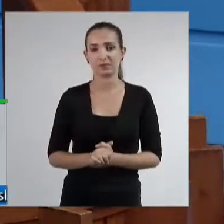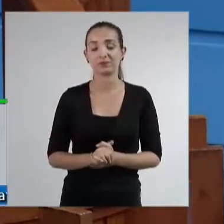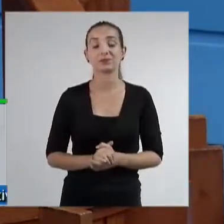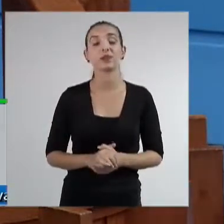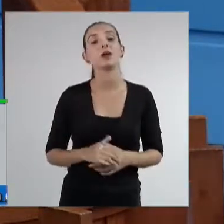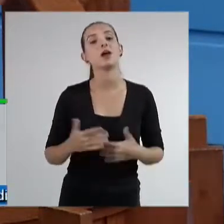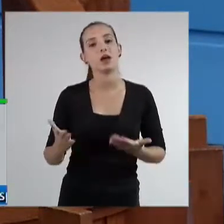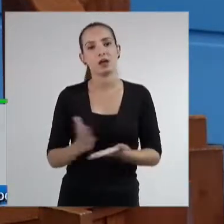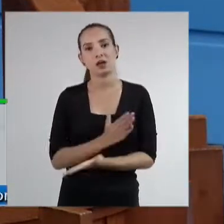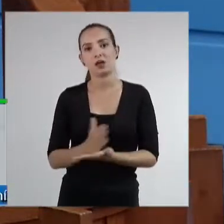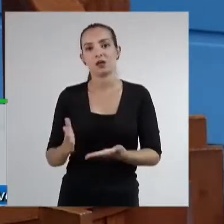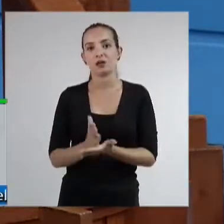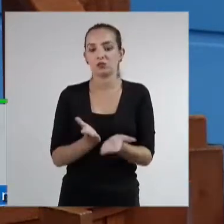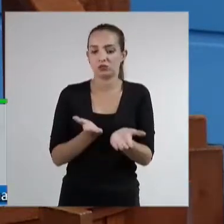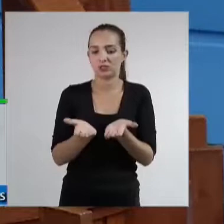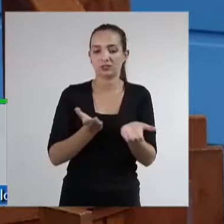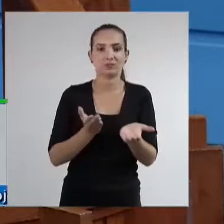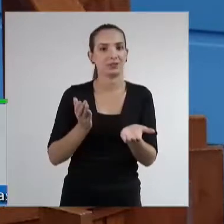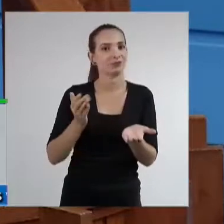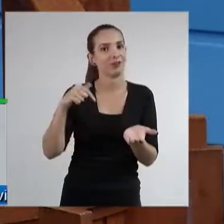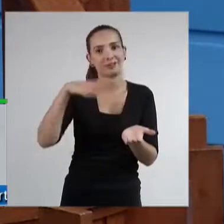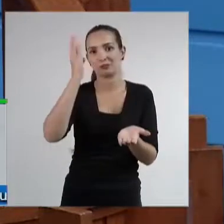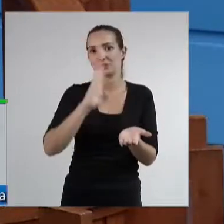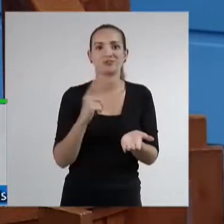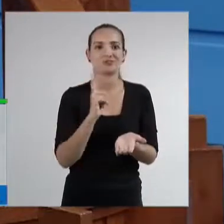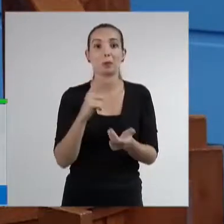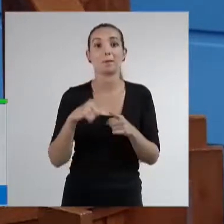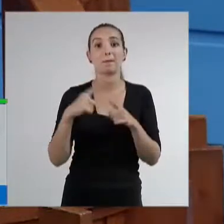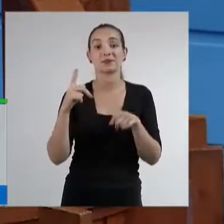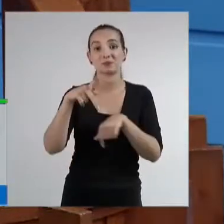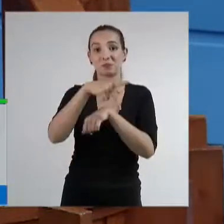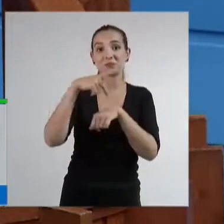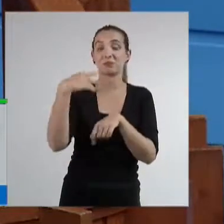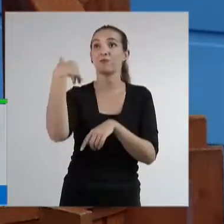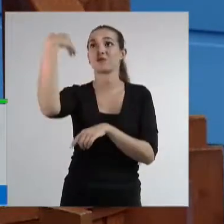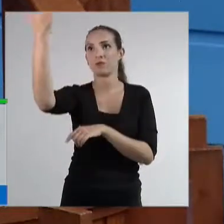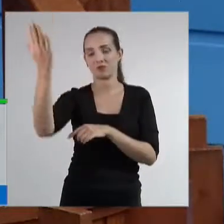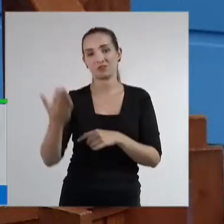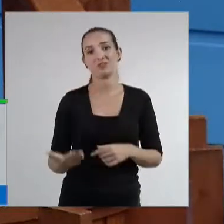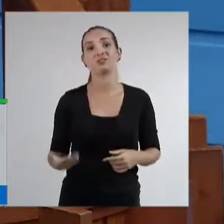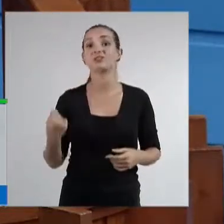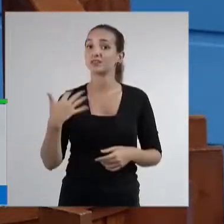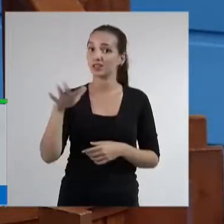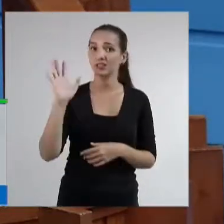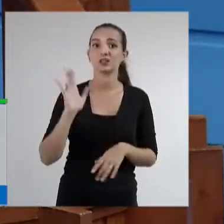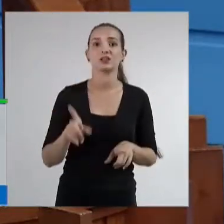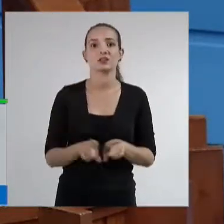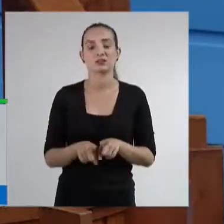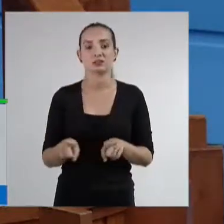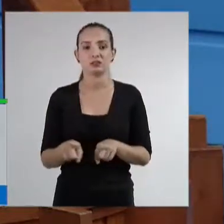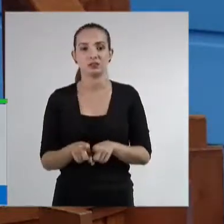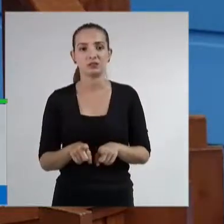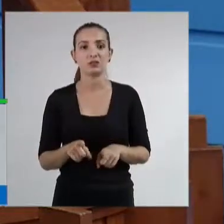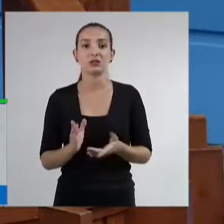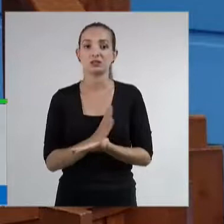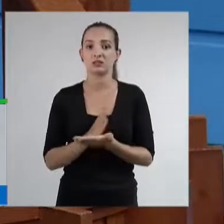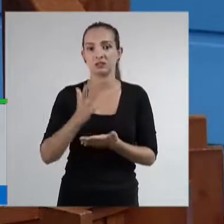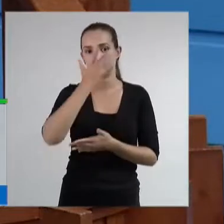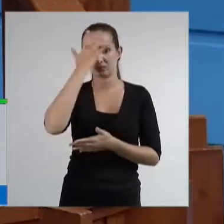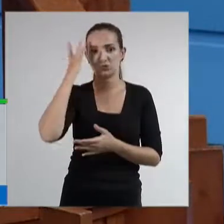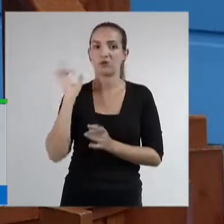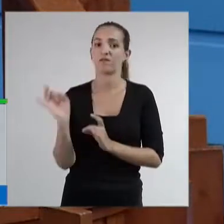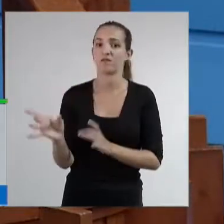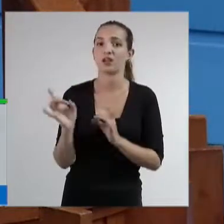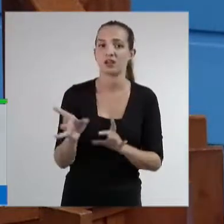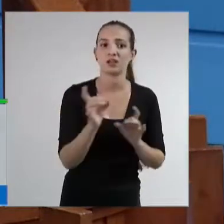Muitas vezes o tratamento não é feito no Brasil, somente no exterior. E as pessoas vendem tudo que têm,